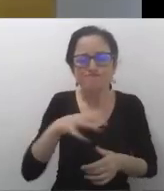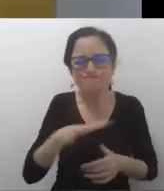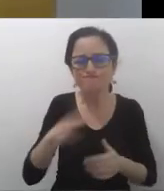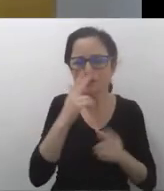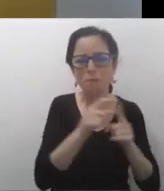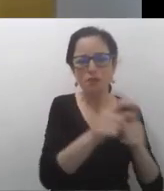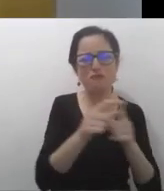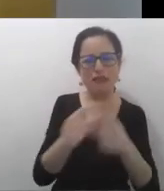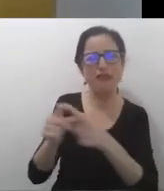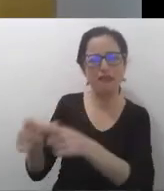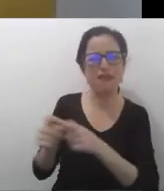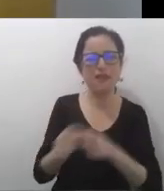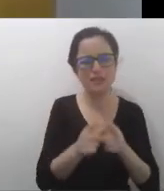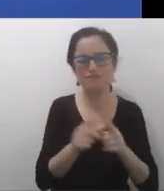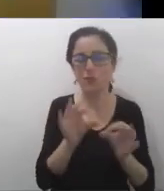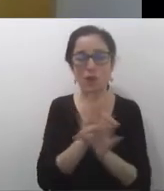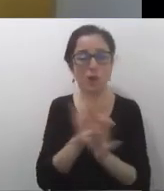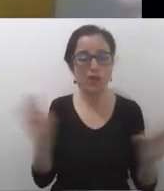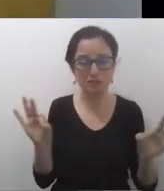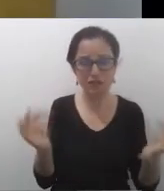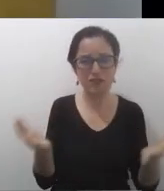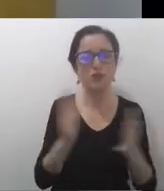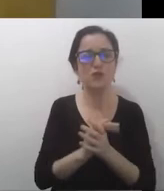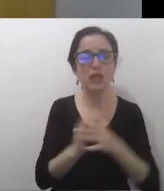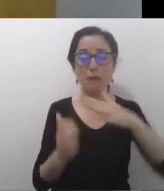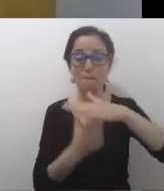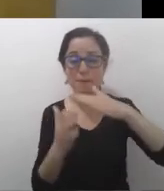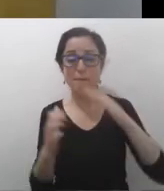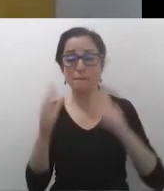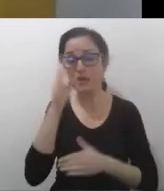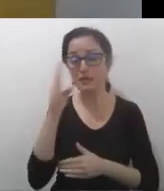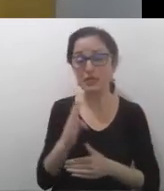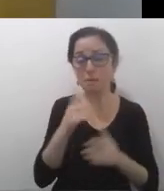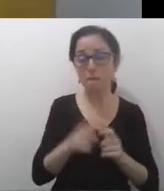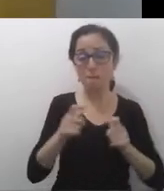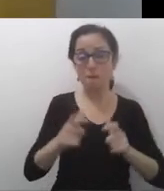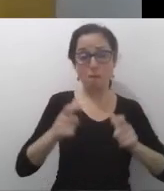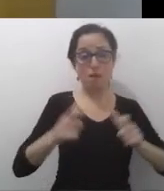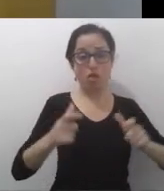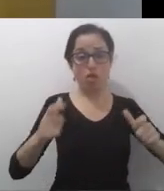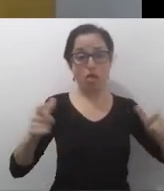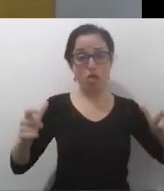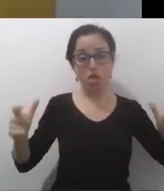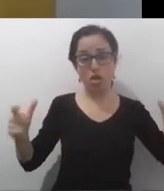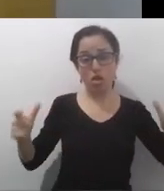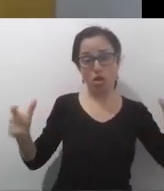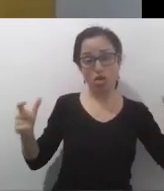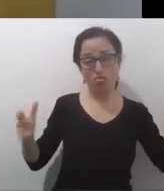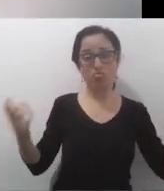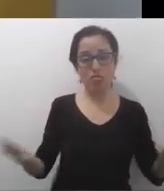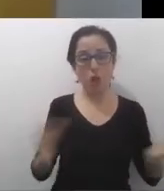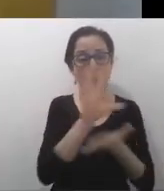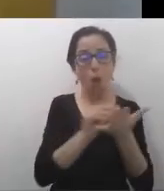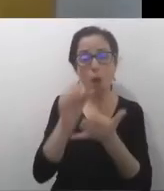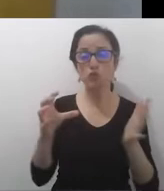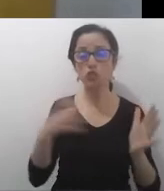condição periférica, né? A terrível fama, né, que os empresários brasileiros acumularam,